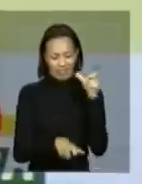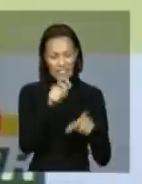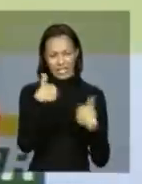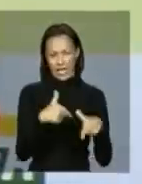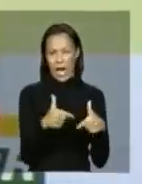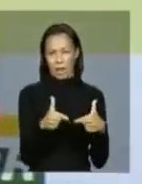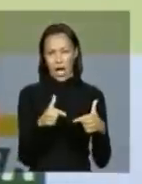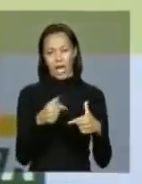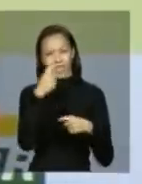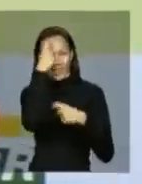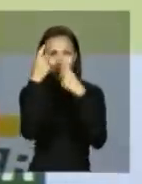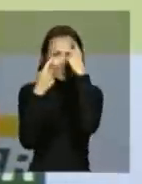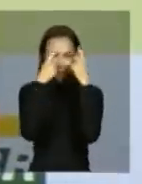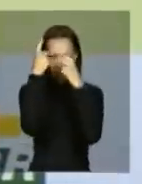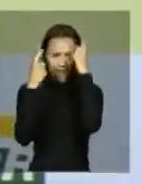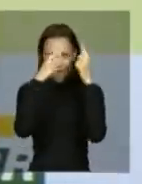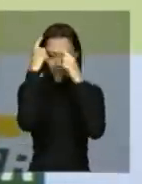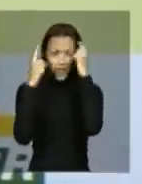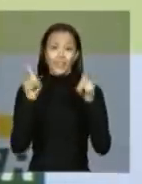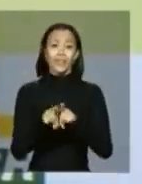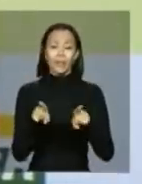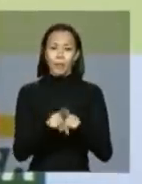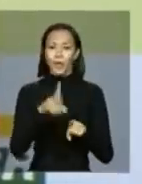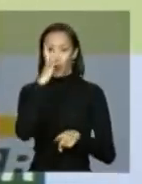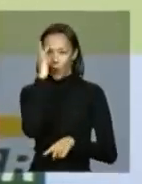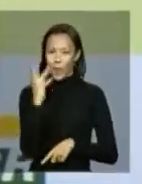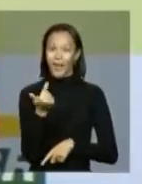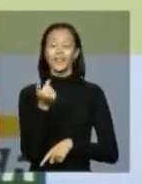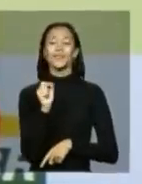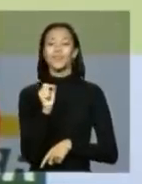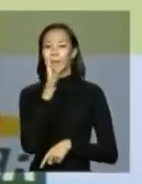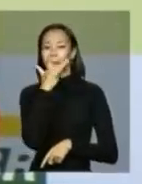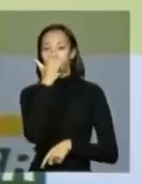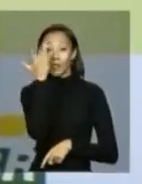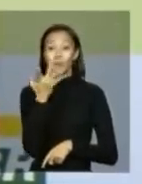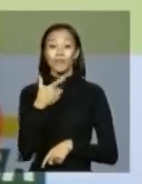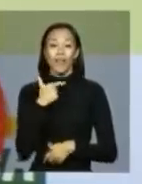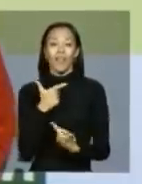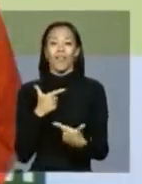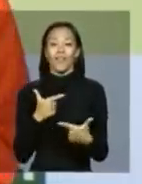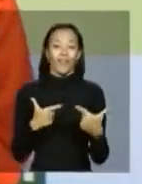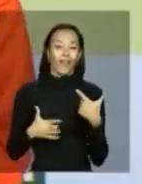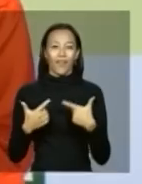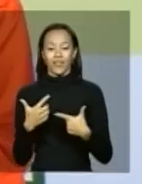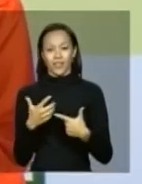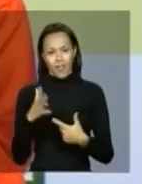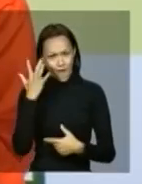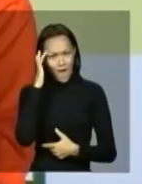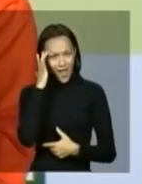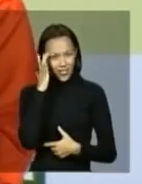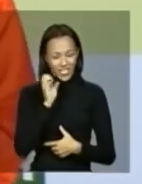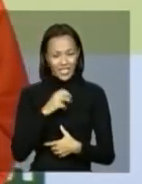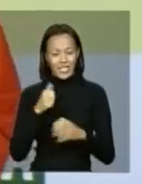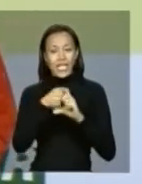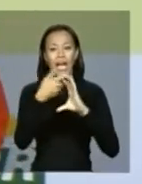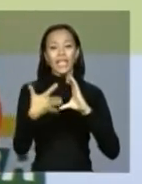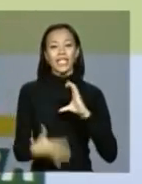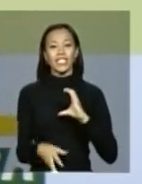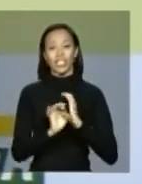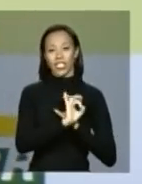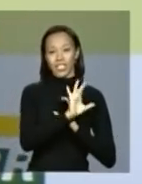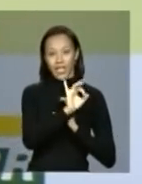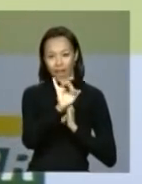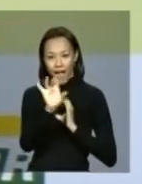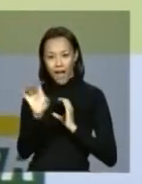criativas. E somos também um país de pessoas alegres. Acho que essas nossas características